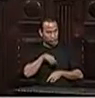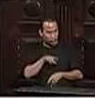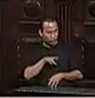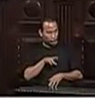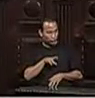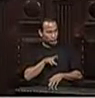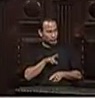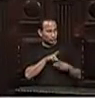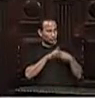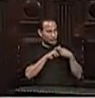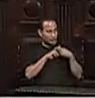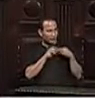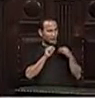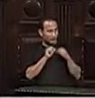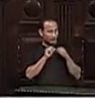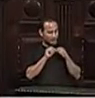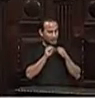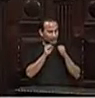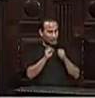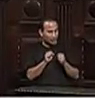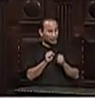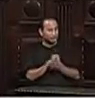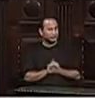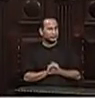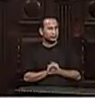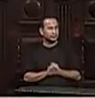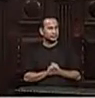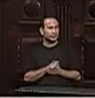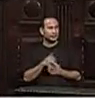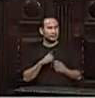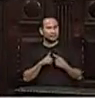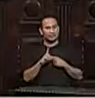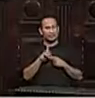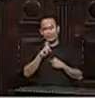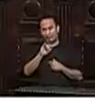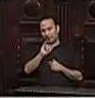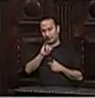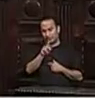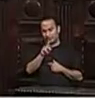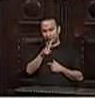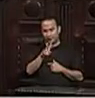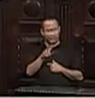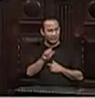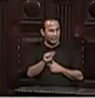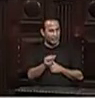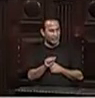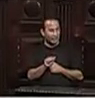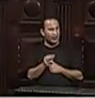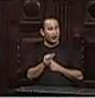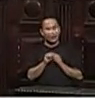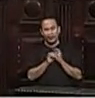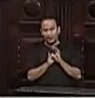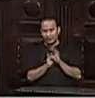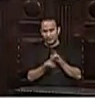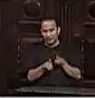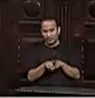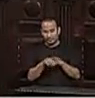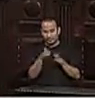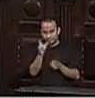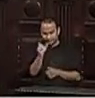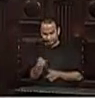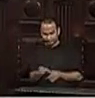que é possível fazer vistoria em débito com IPVA, e a lei também de Vossa Senhoria,